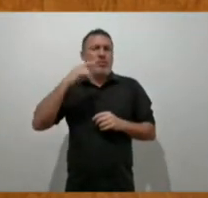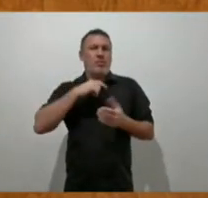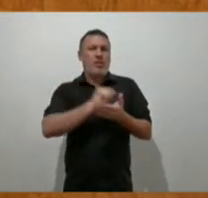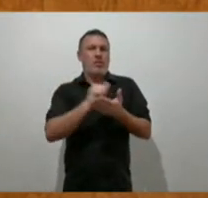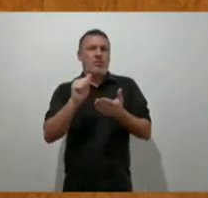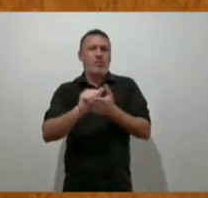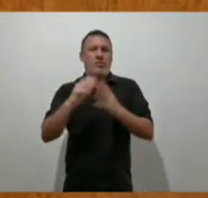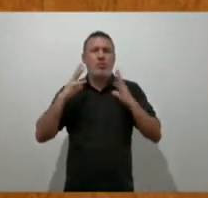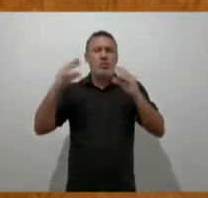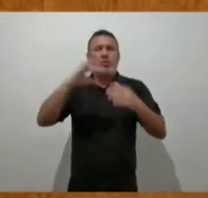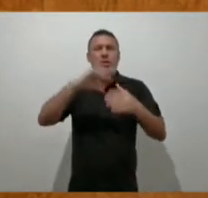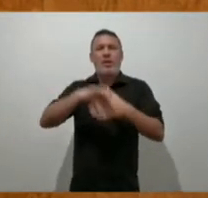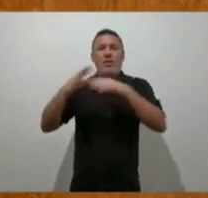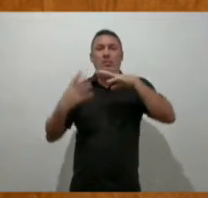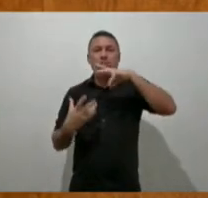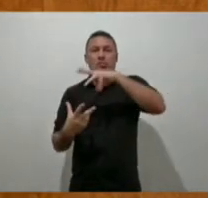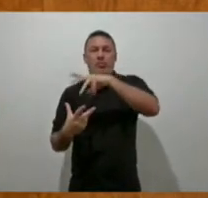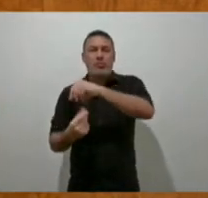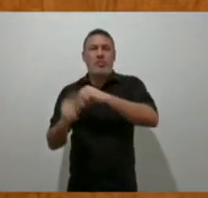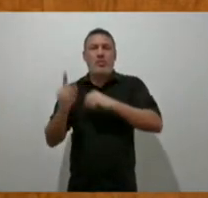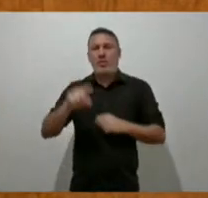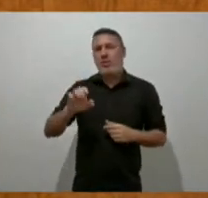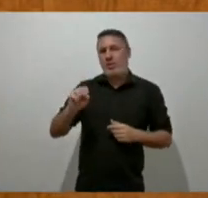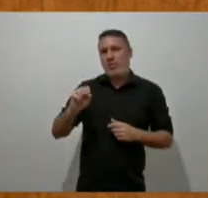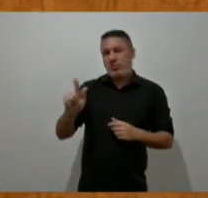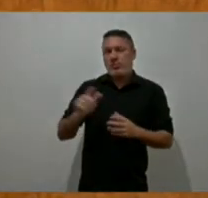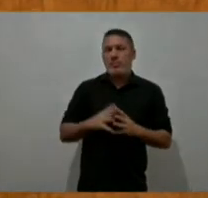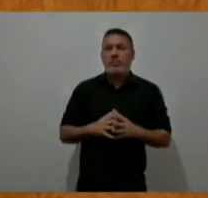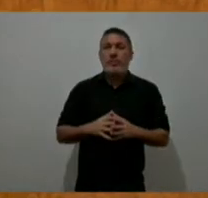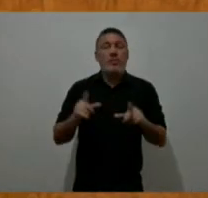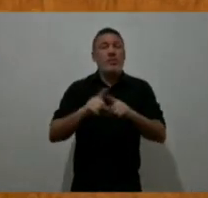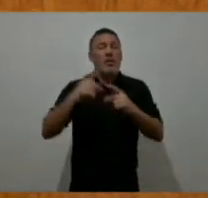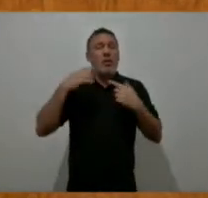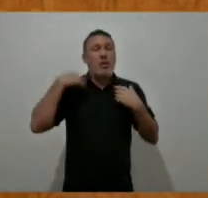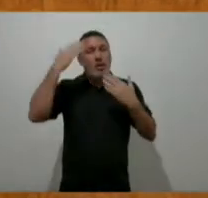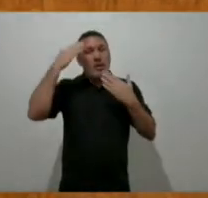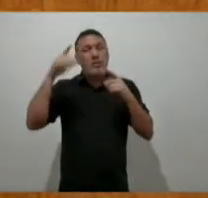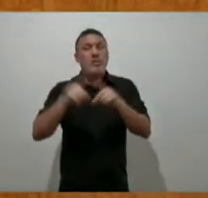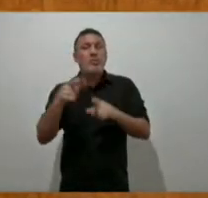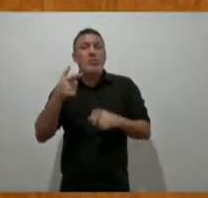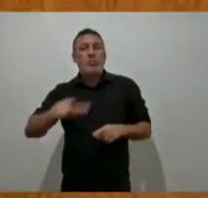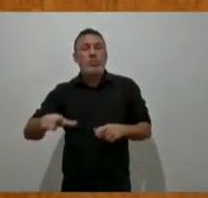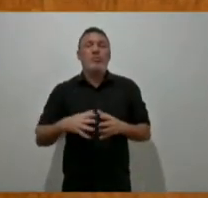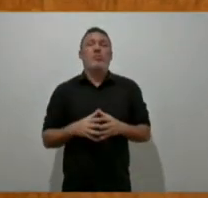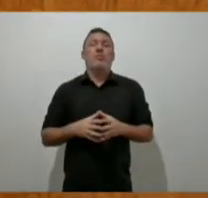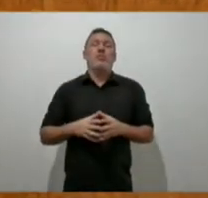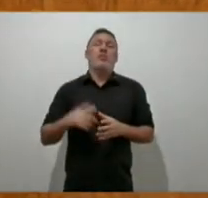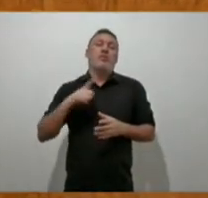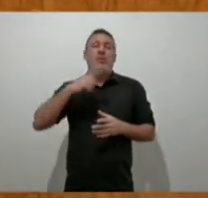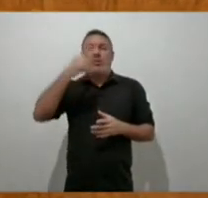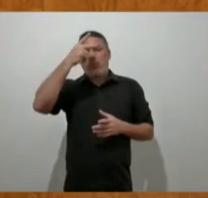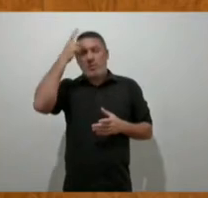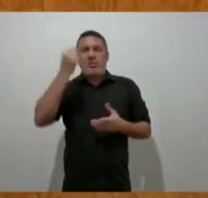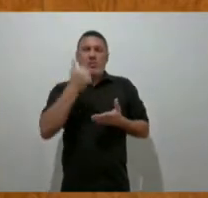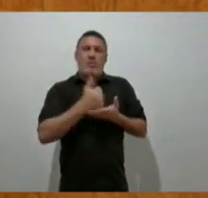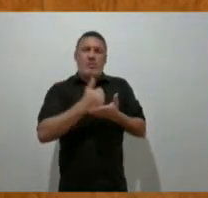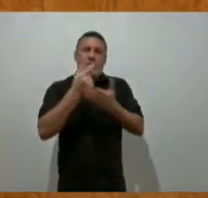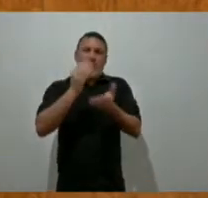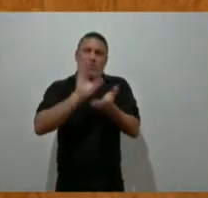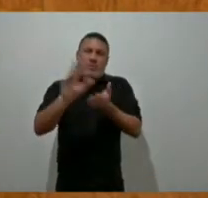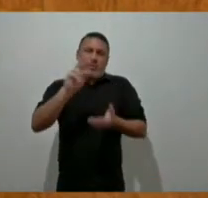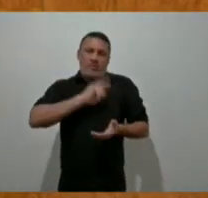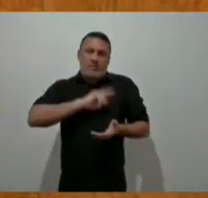o ESG. Gostaria de agradecer novamente aos nossos mantenedores, ArcelorMittal, Vale, MedSenior,